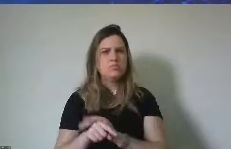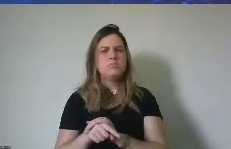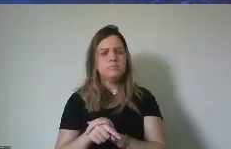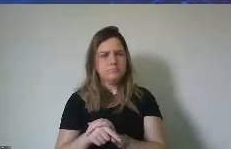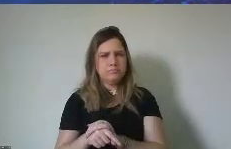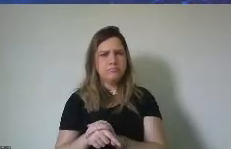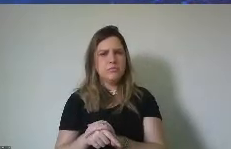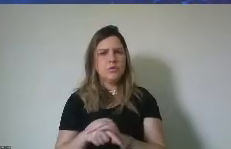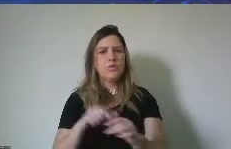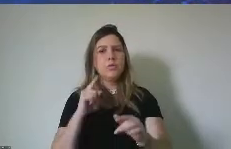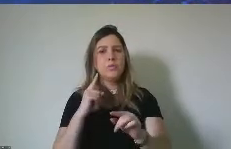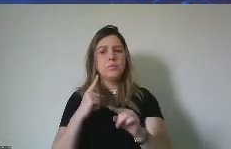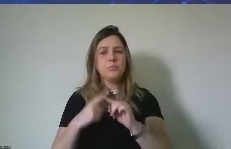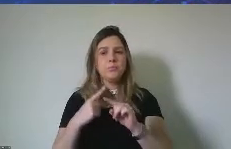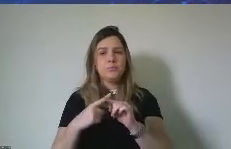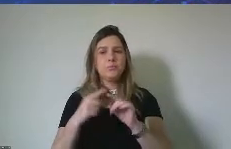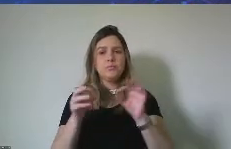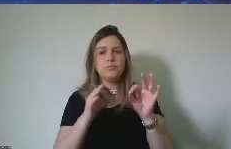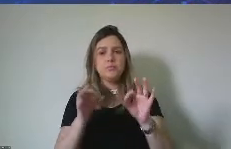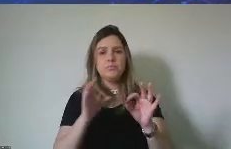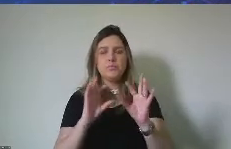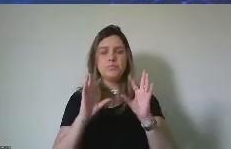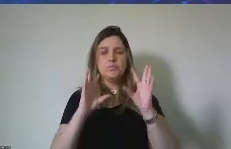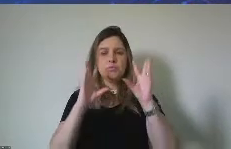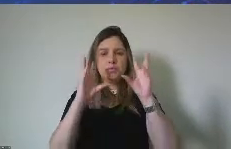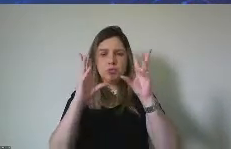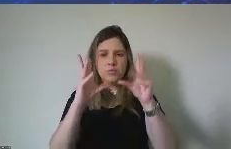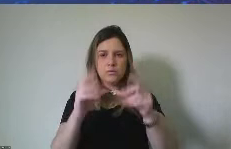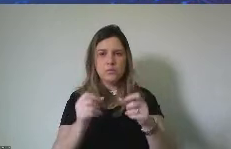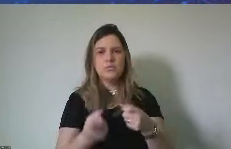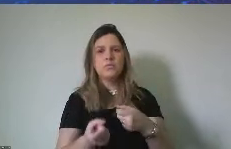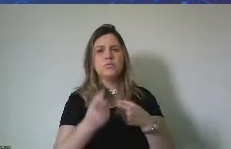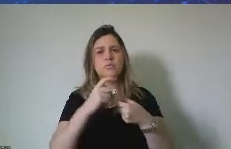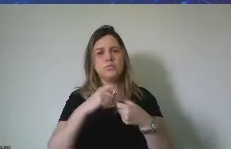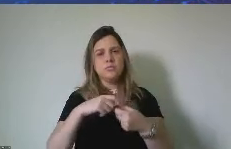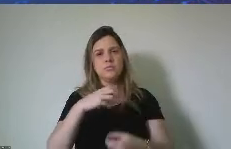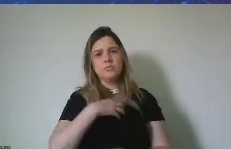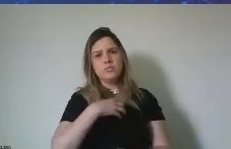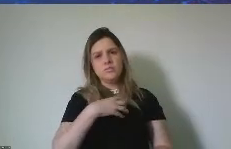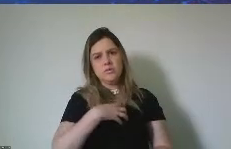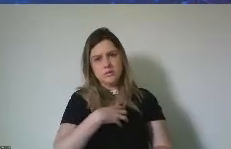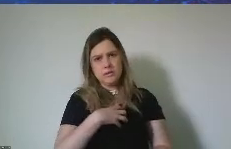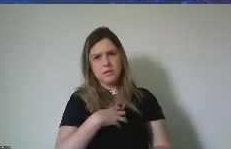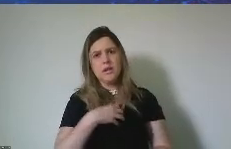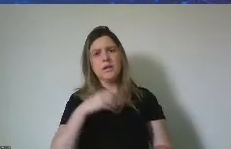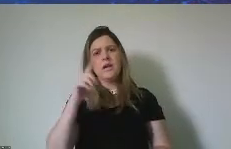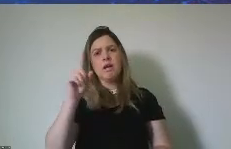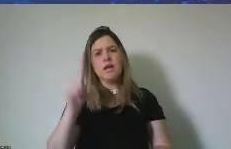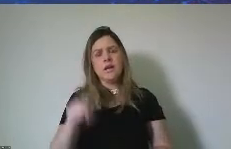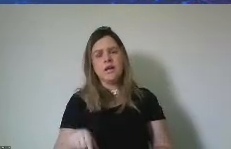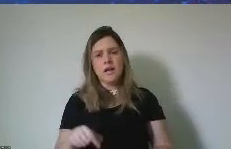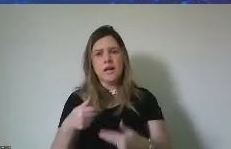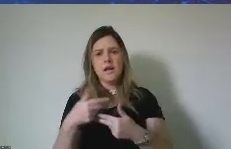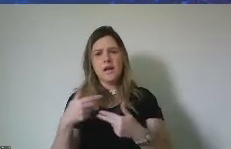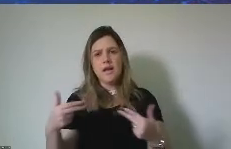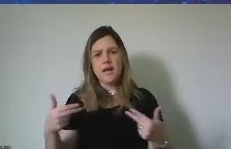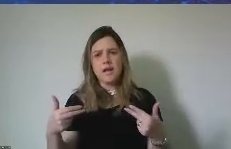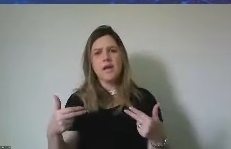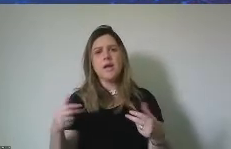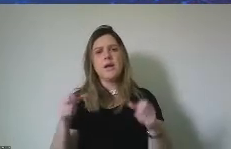potencializada por todos esses novos dispositivos aqui é absolutamente fundamental